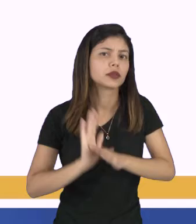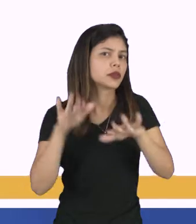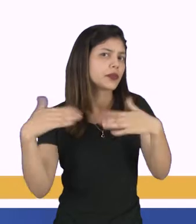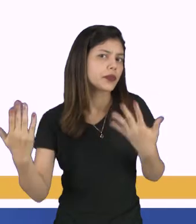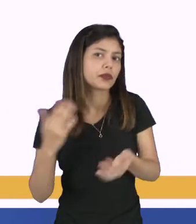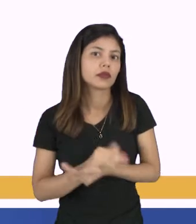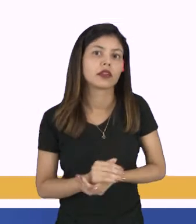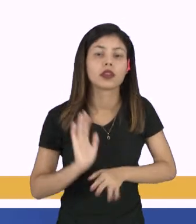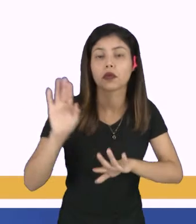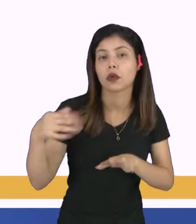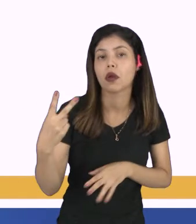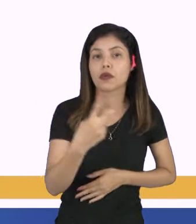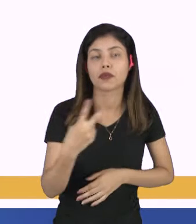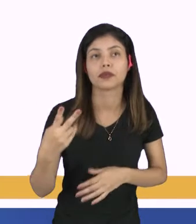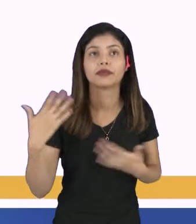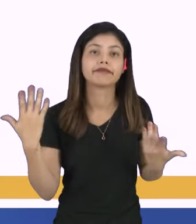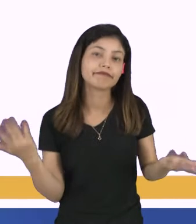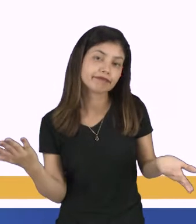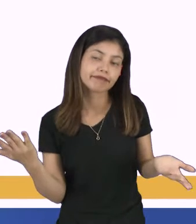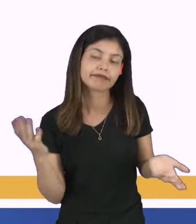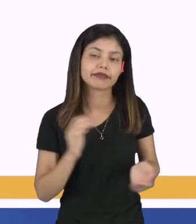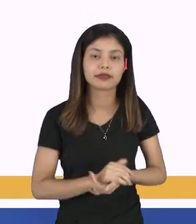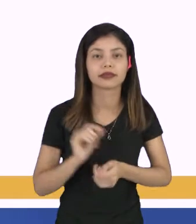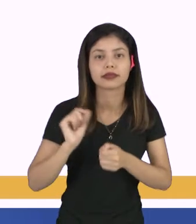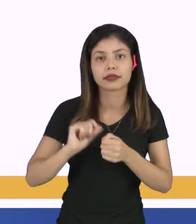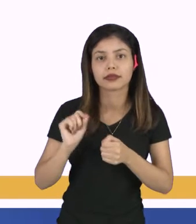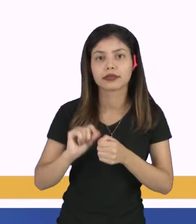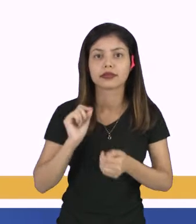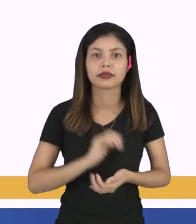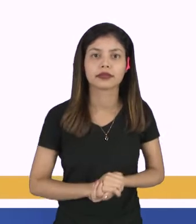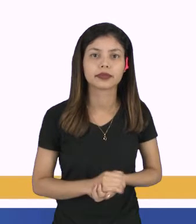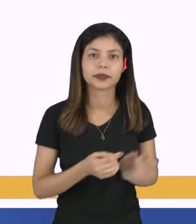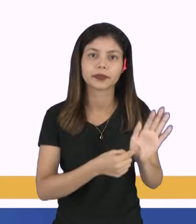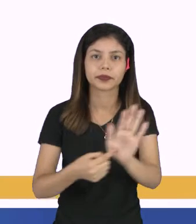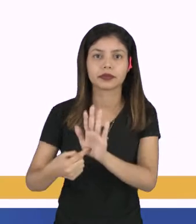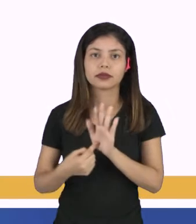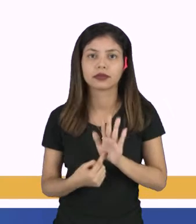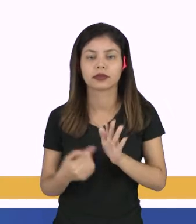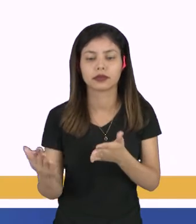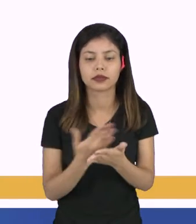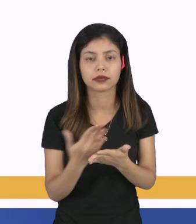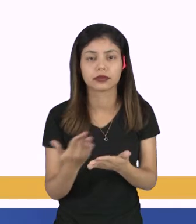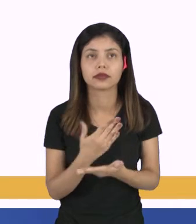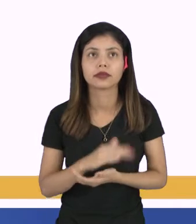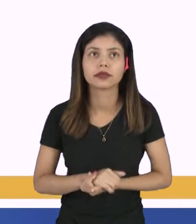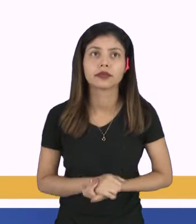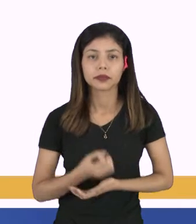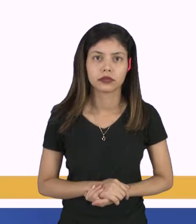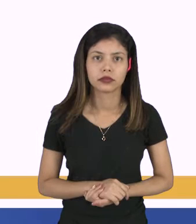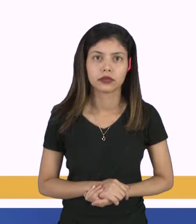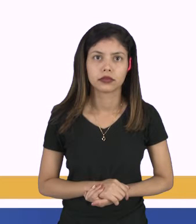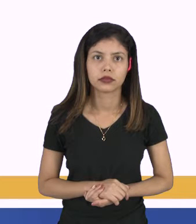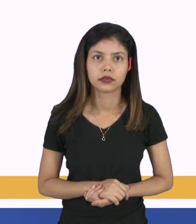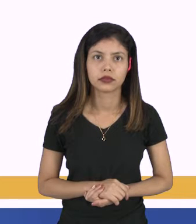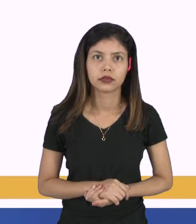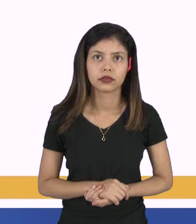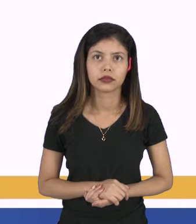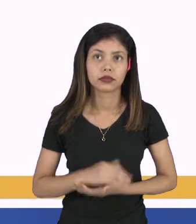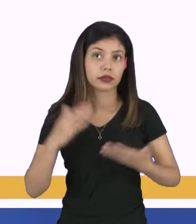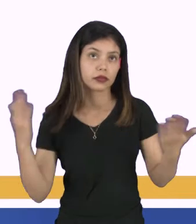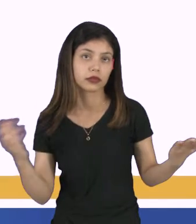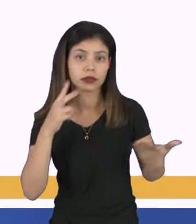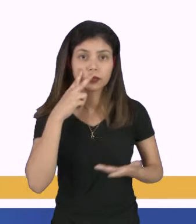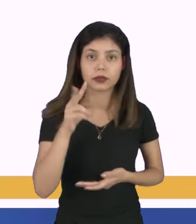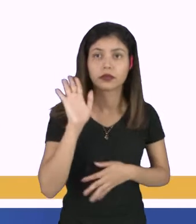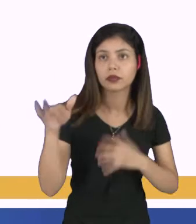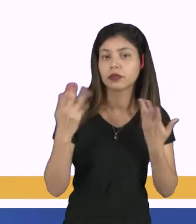seja, né, qual era o polígono que ele estava ali representando no caderno dele? Bom, gente, então